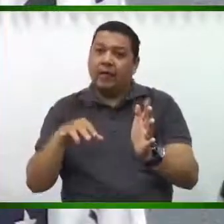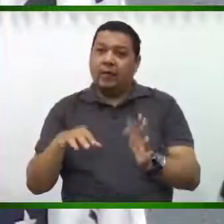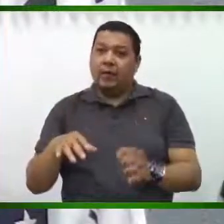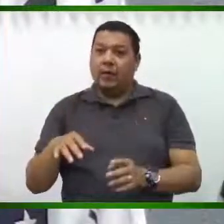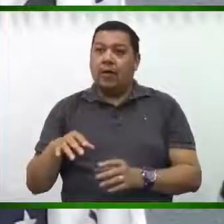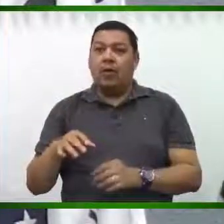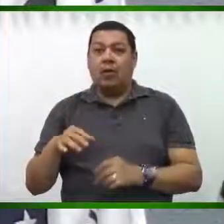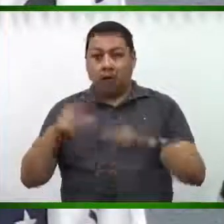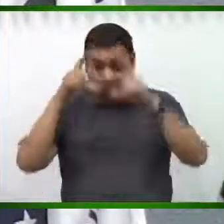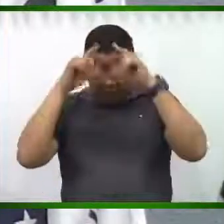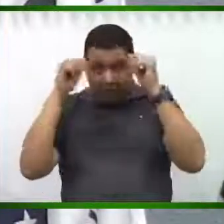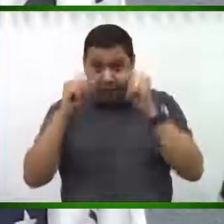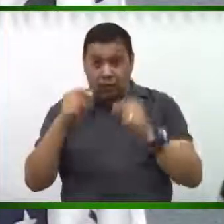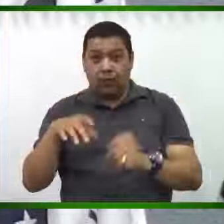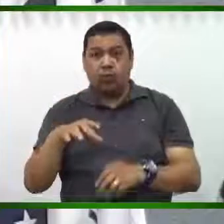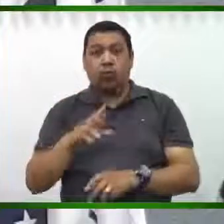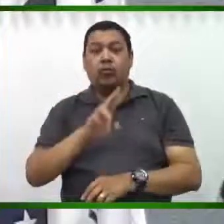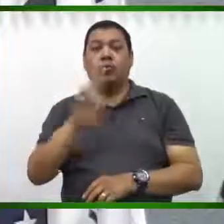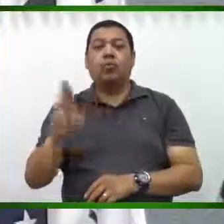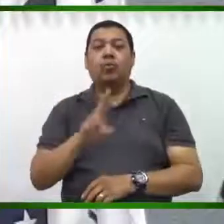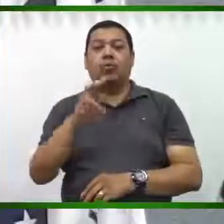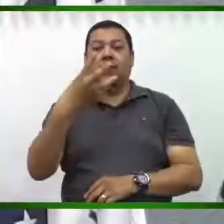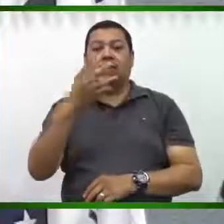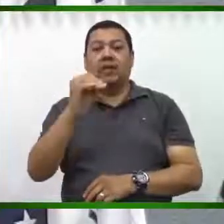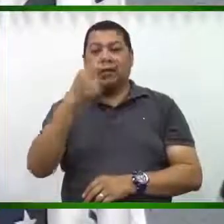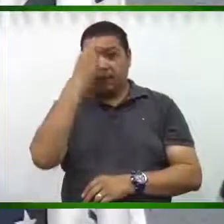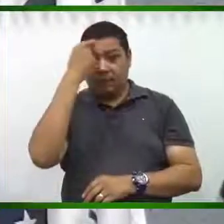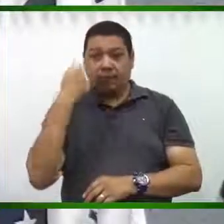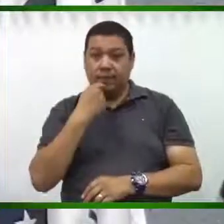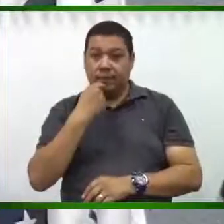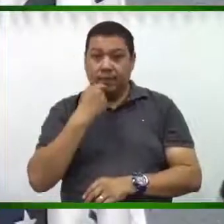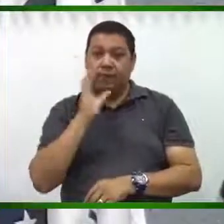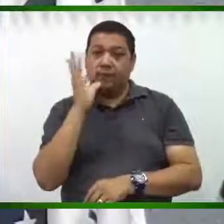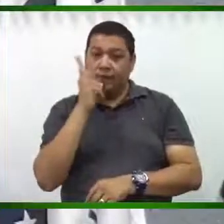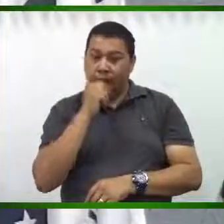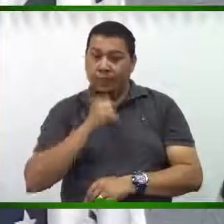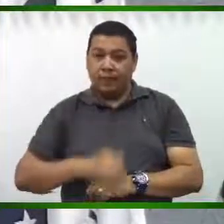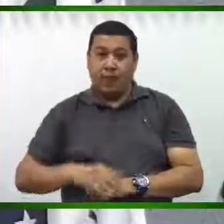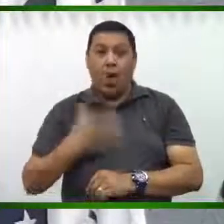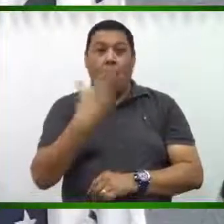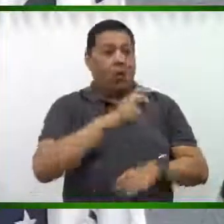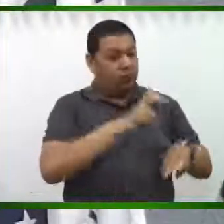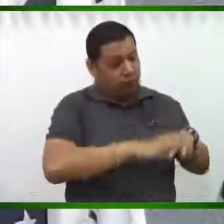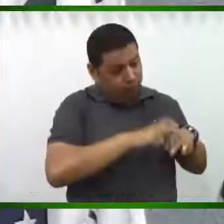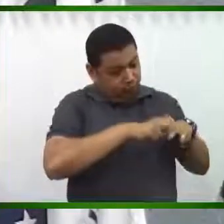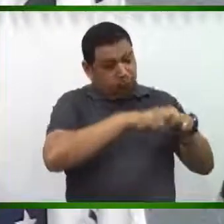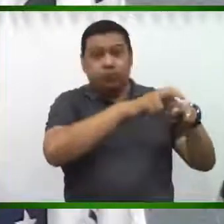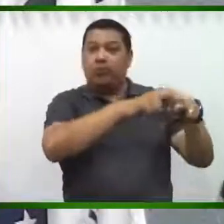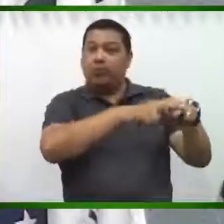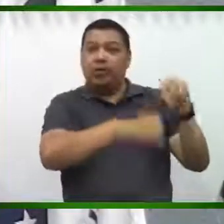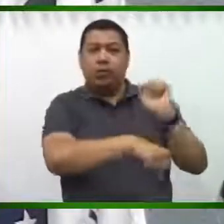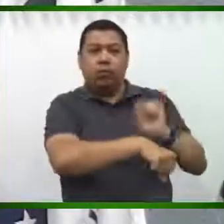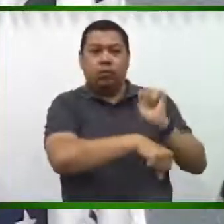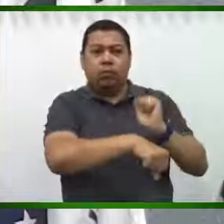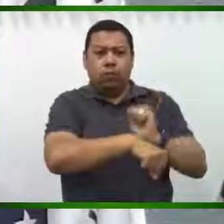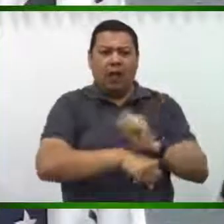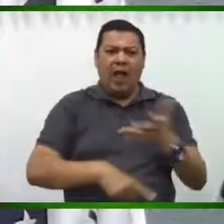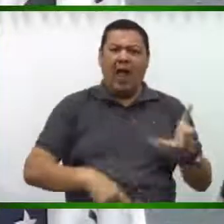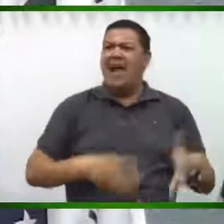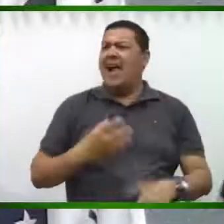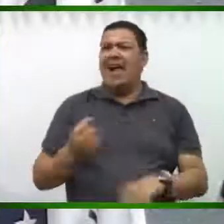um desconforto para os pacientes que esperam. Por quê? Porque só temos um técnico nesse